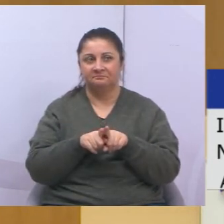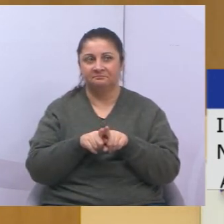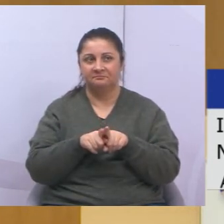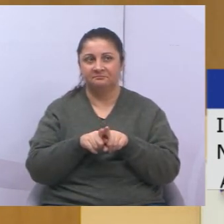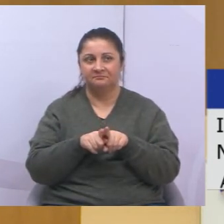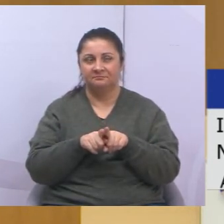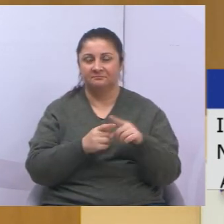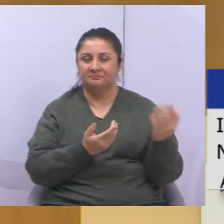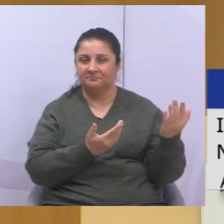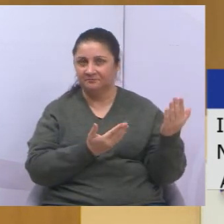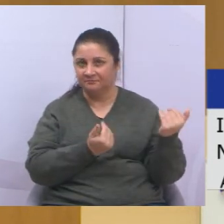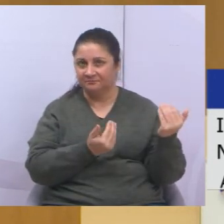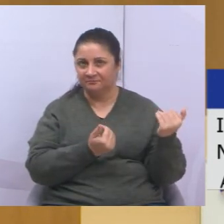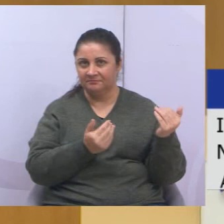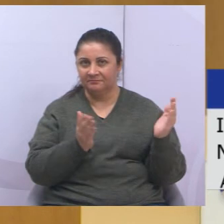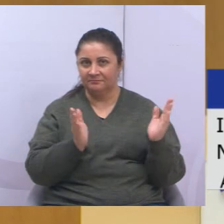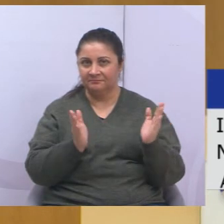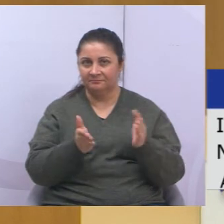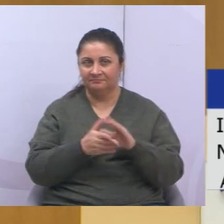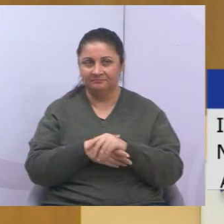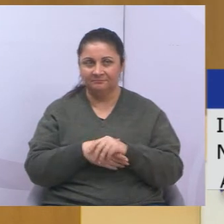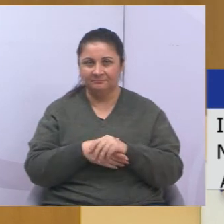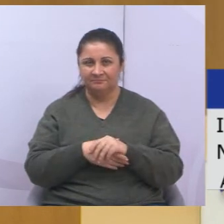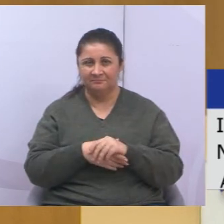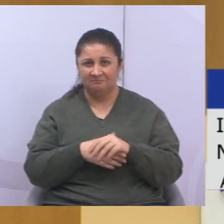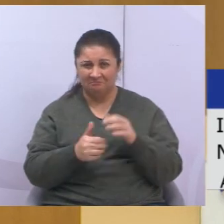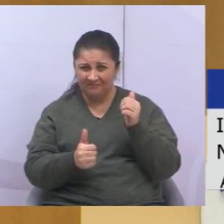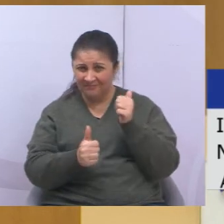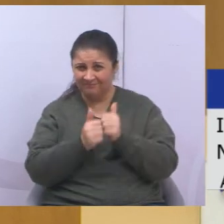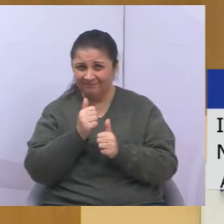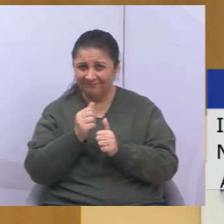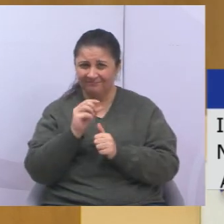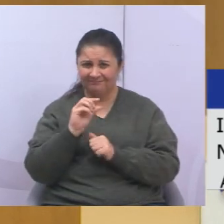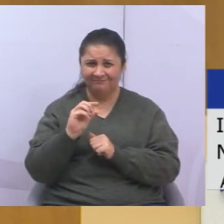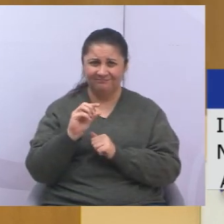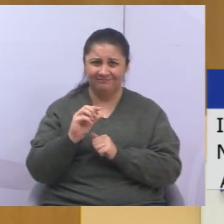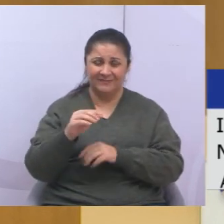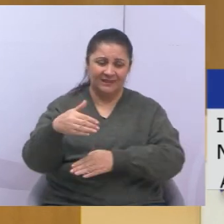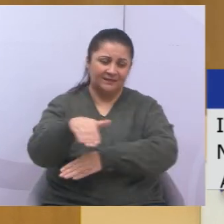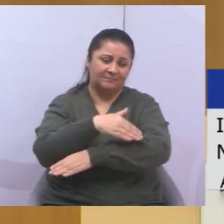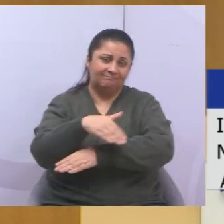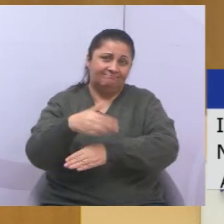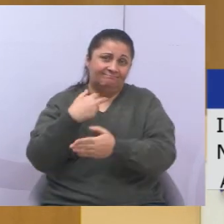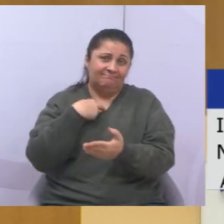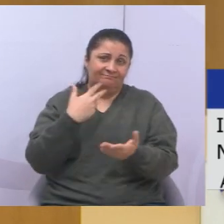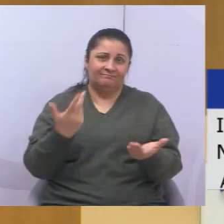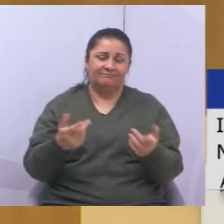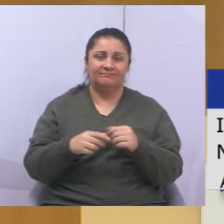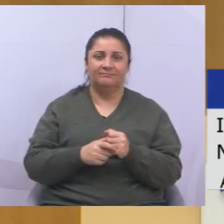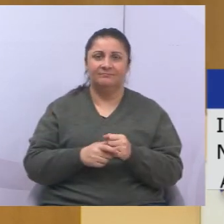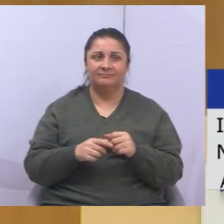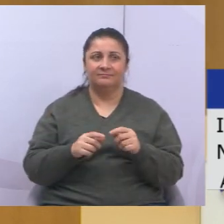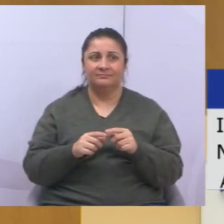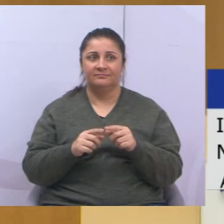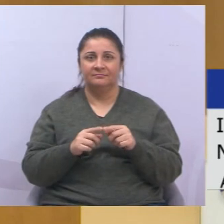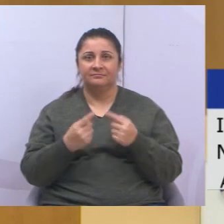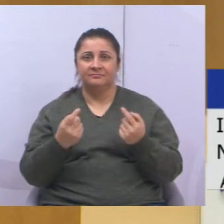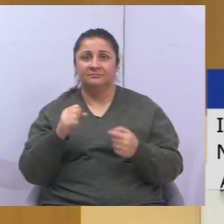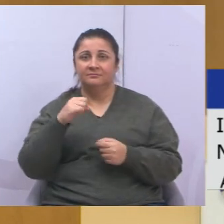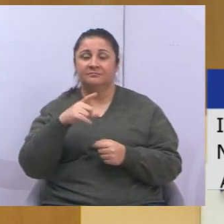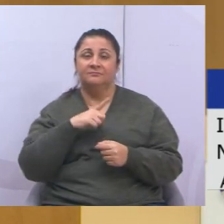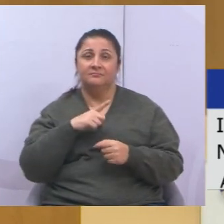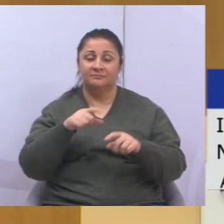Os jovens hoje mal jogam futebol. Na rua não é nem se falar, né? Mas só se tiver realmente um